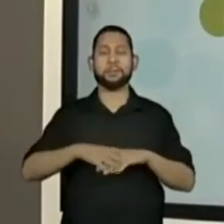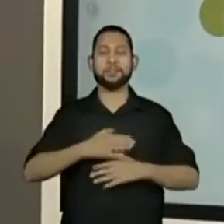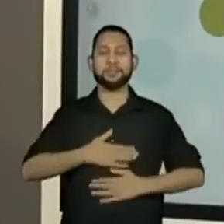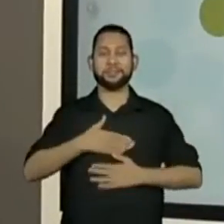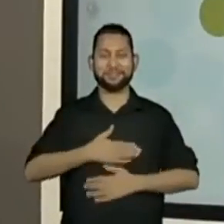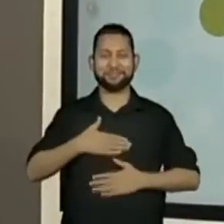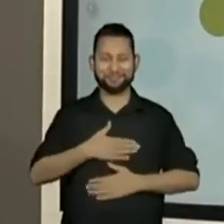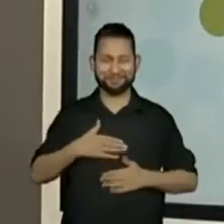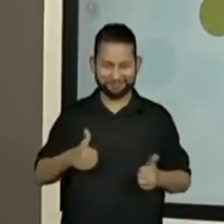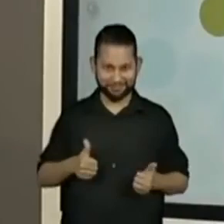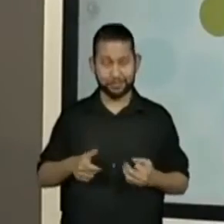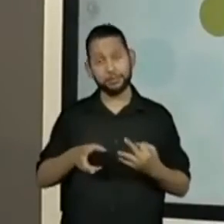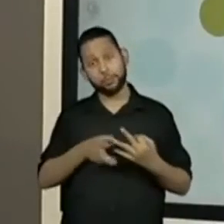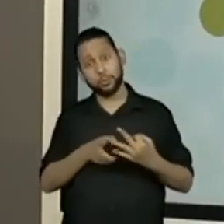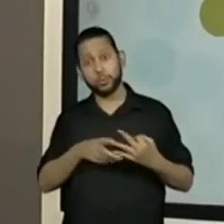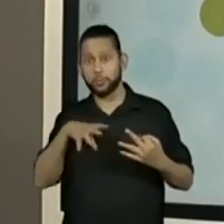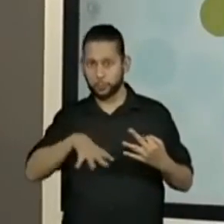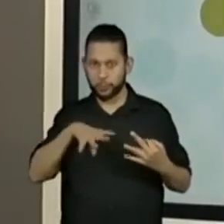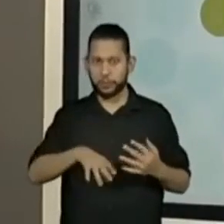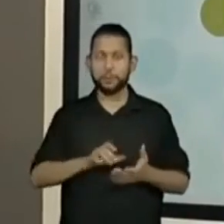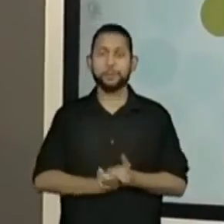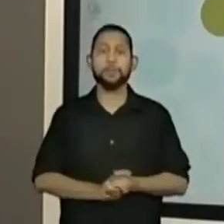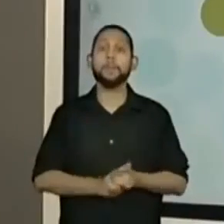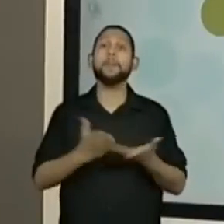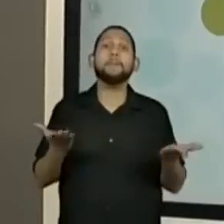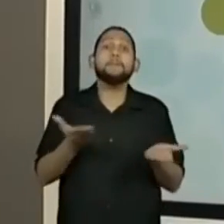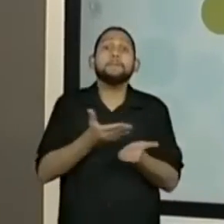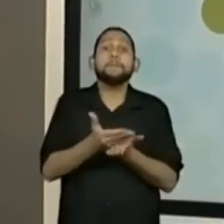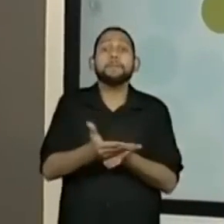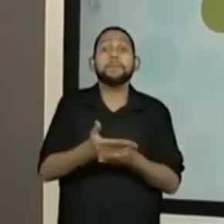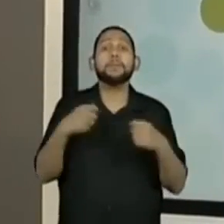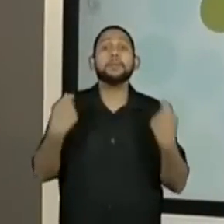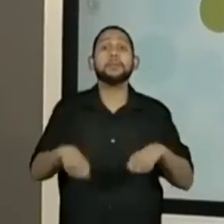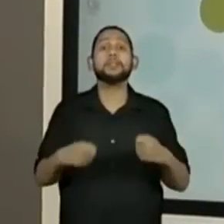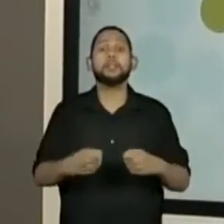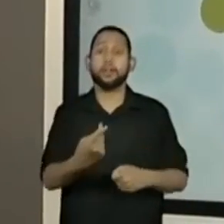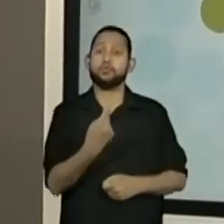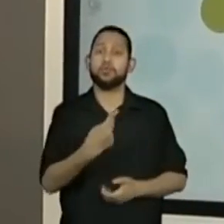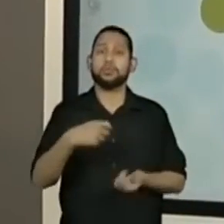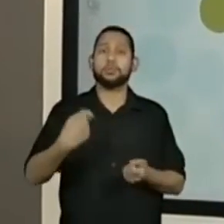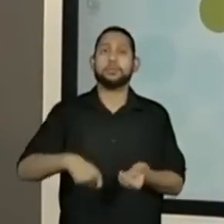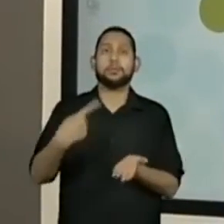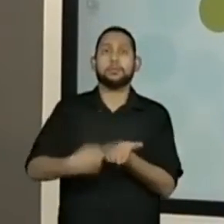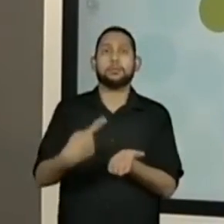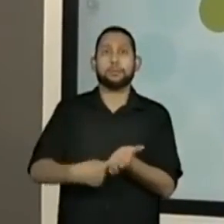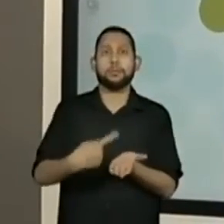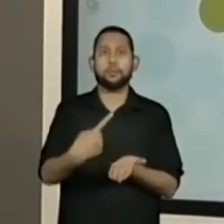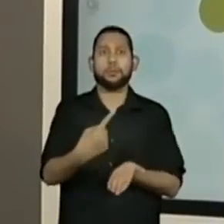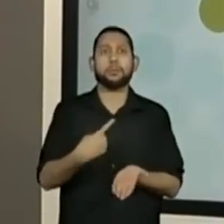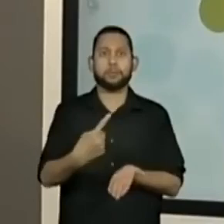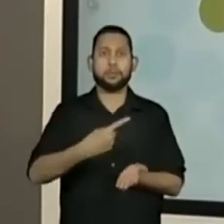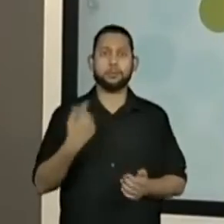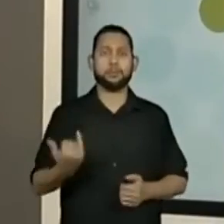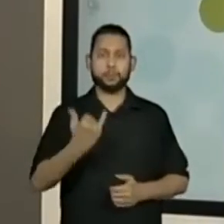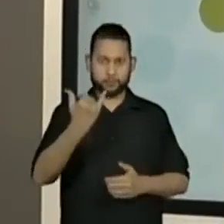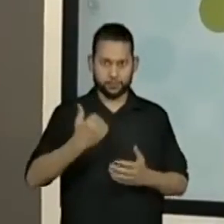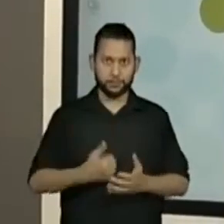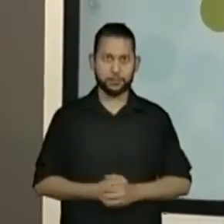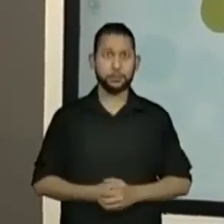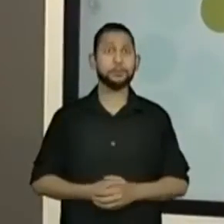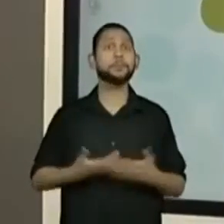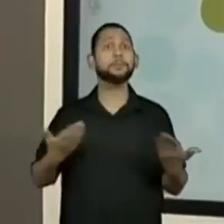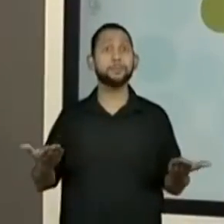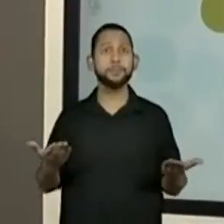Então olha só para a gente começar a nossa aula precisamos aí estabelecer alguns combinados muito importantes